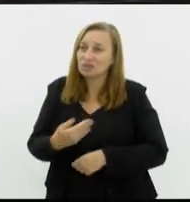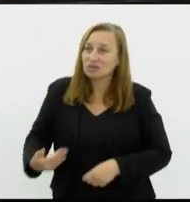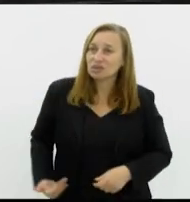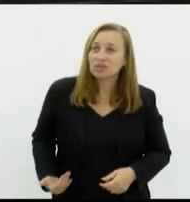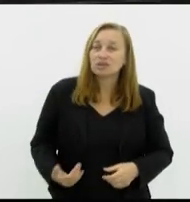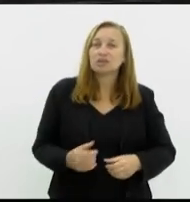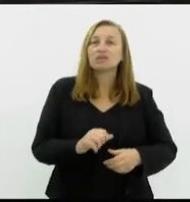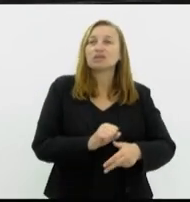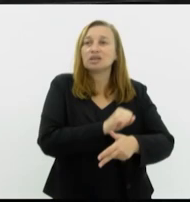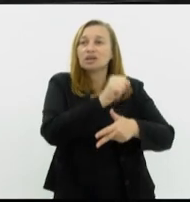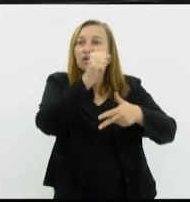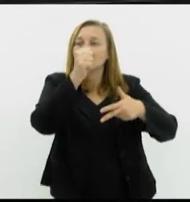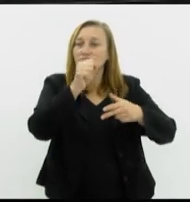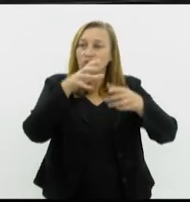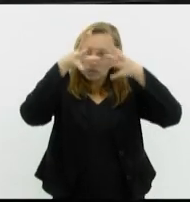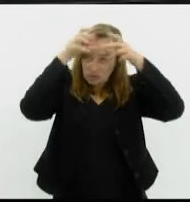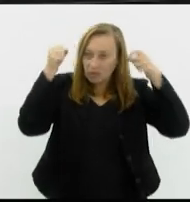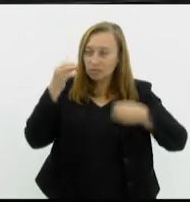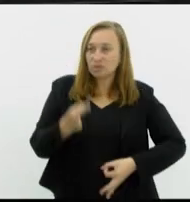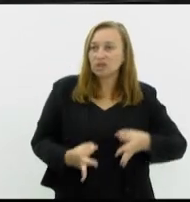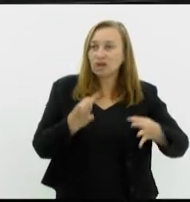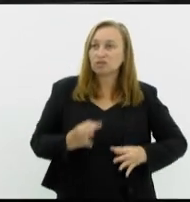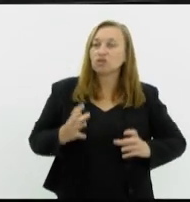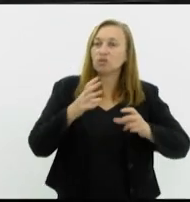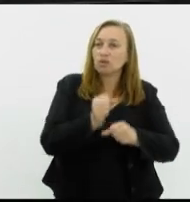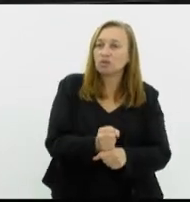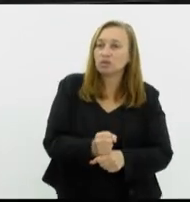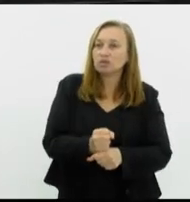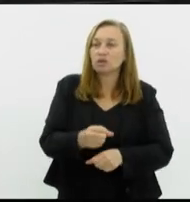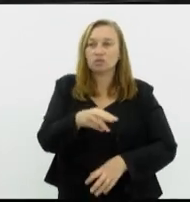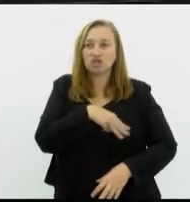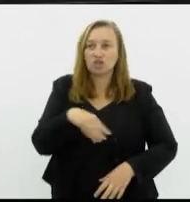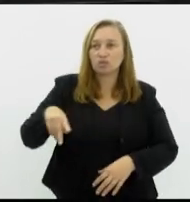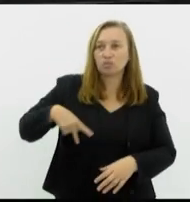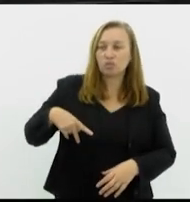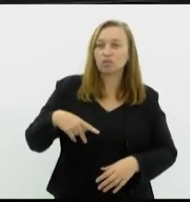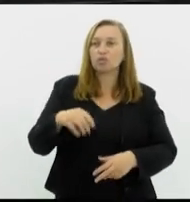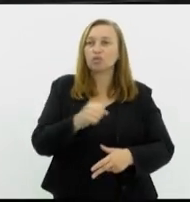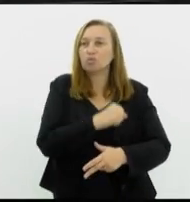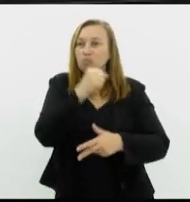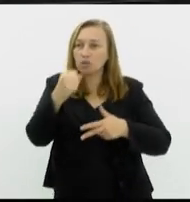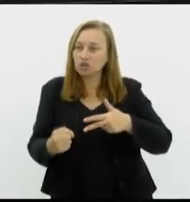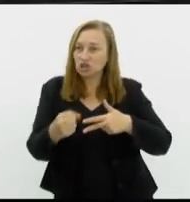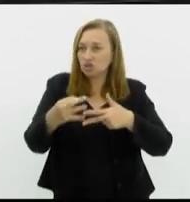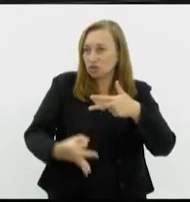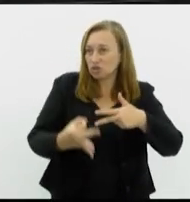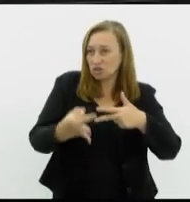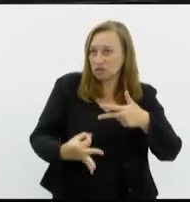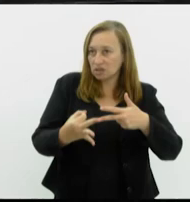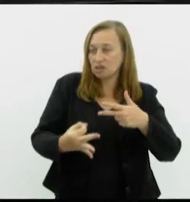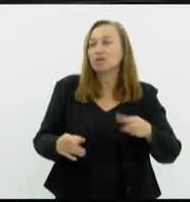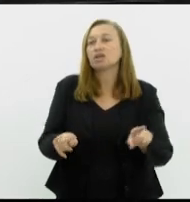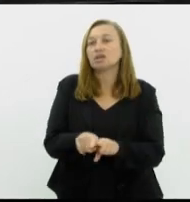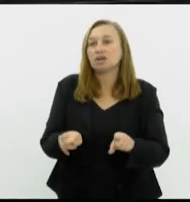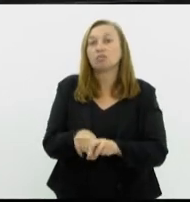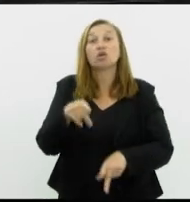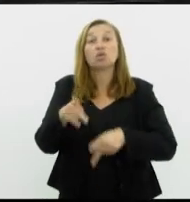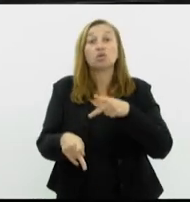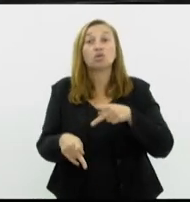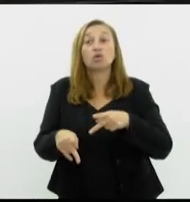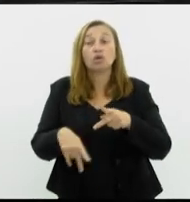o Tribunal de Contas, é o Ministério Público, é o Poder Judiciário e a associação e a população